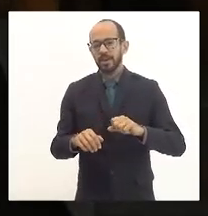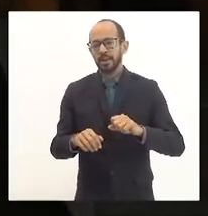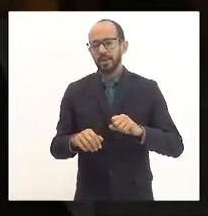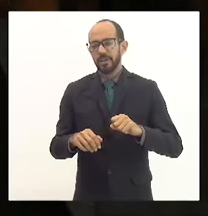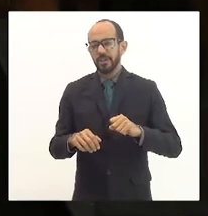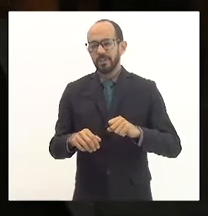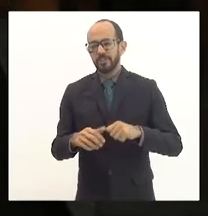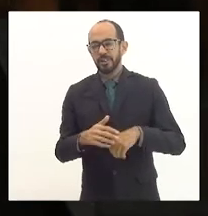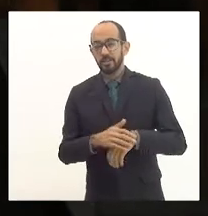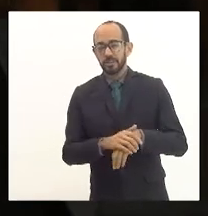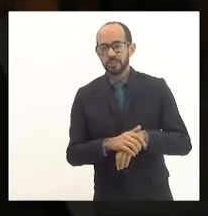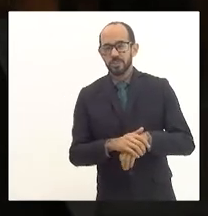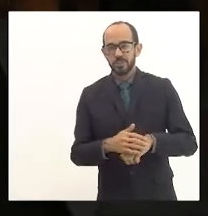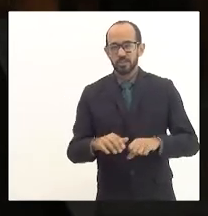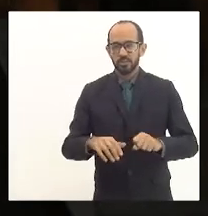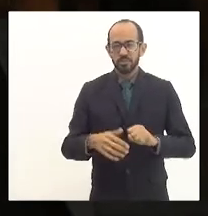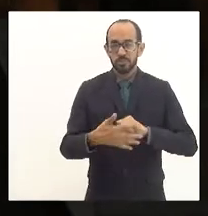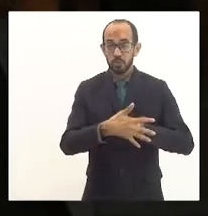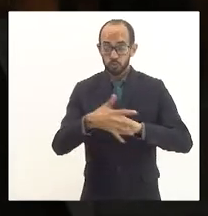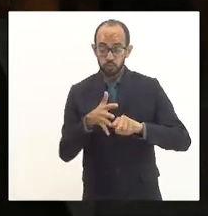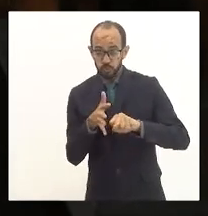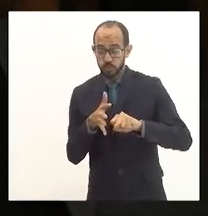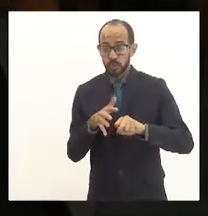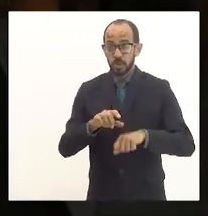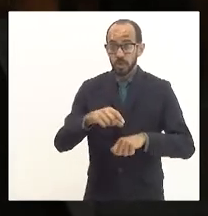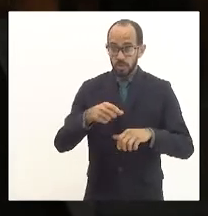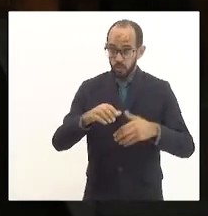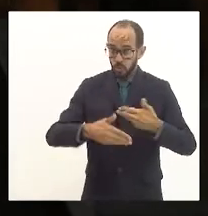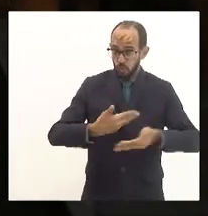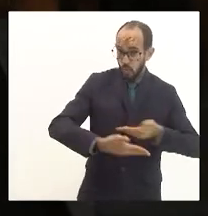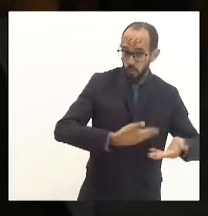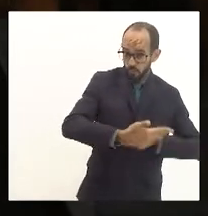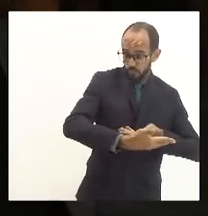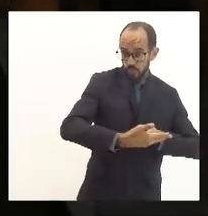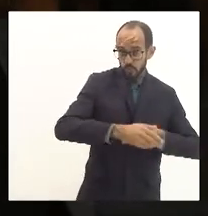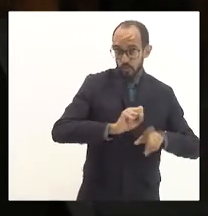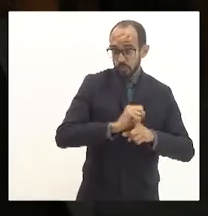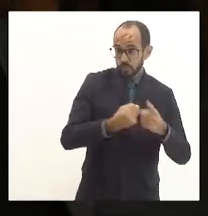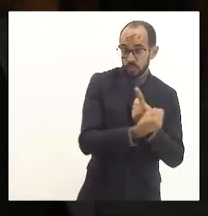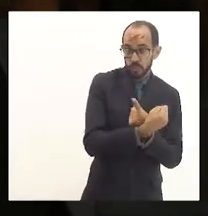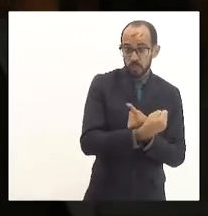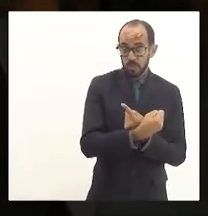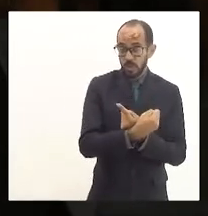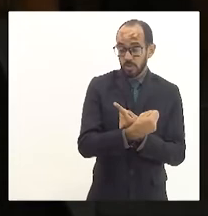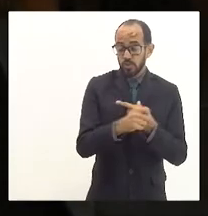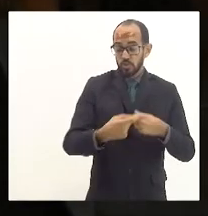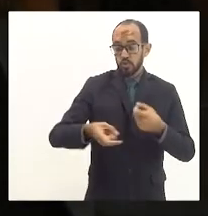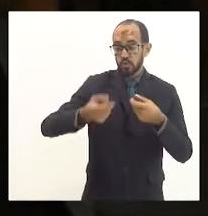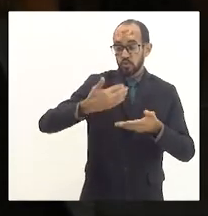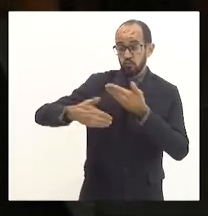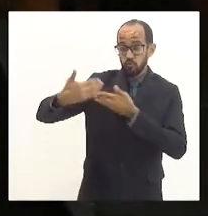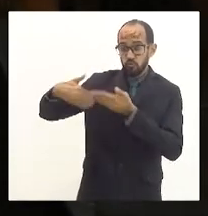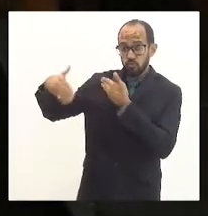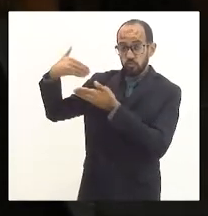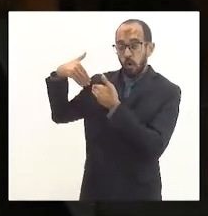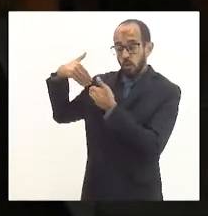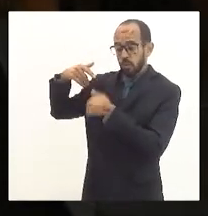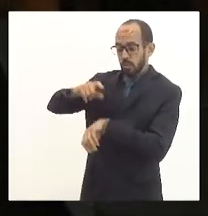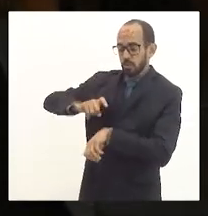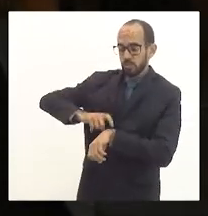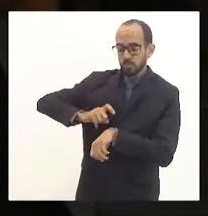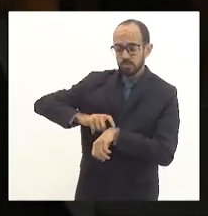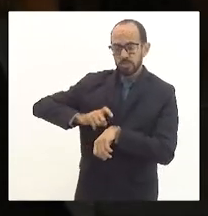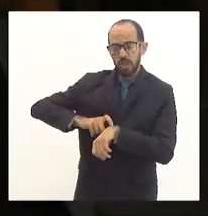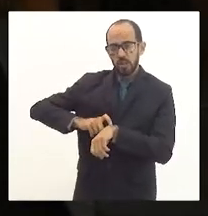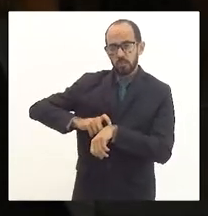de vista do convívio da nossa sociedade a gente volta aos tempos da idade média